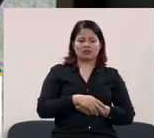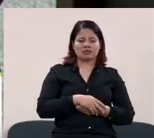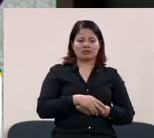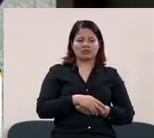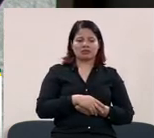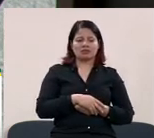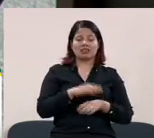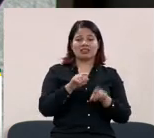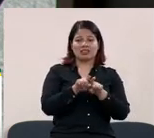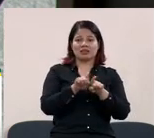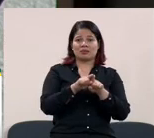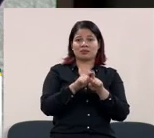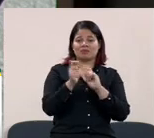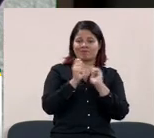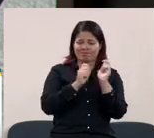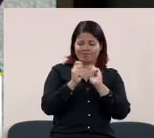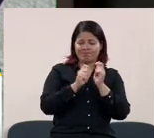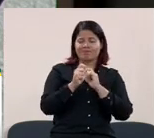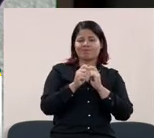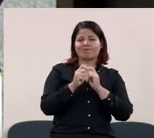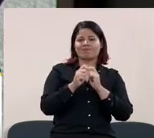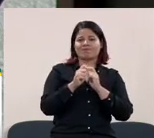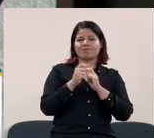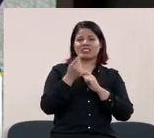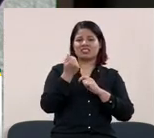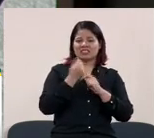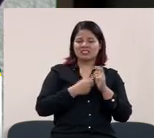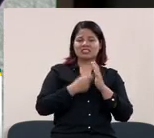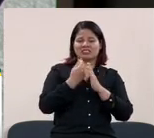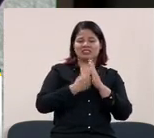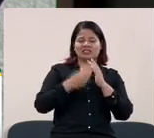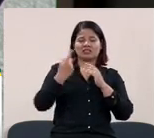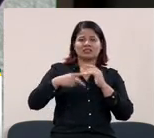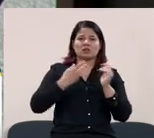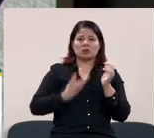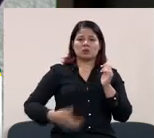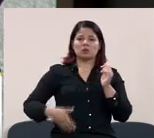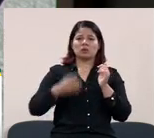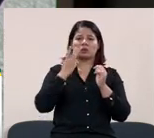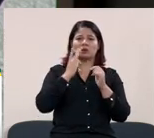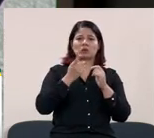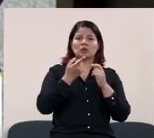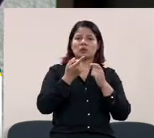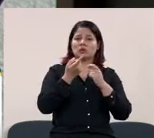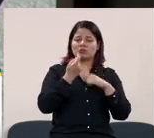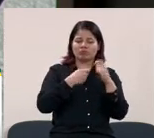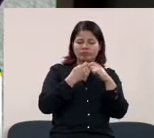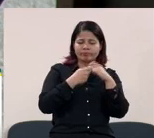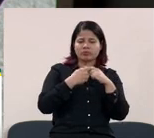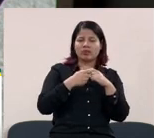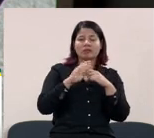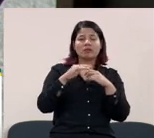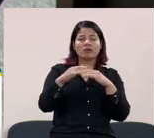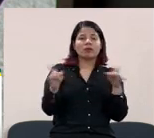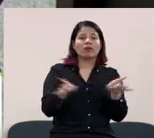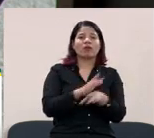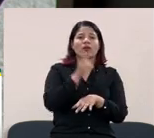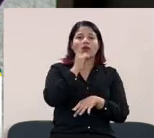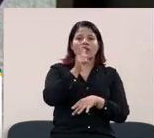segurar a economia na marra, amarrando os gastos do governo, mas o resultado vem. Essa